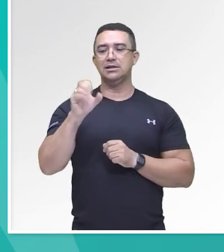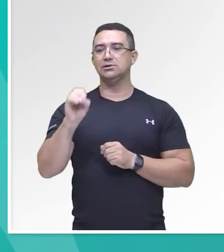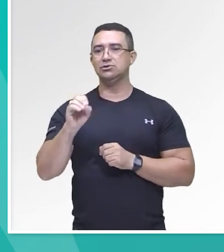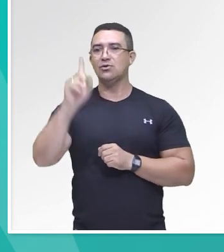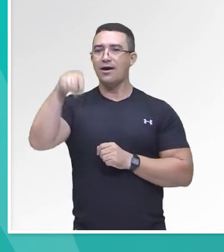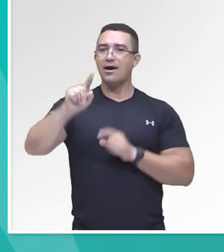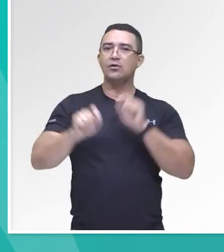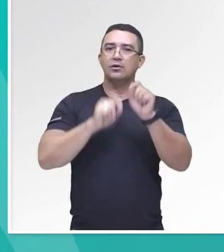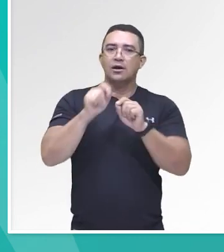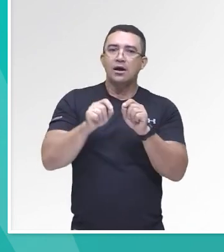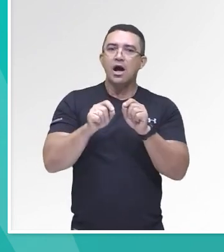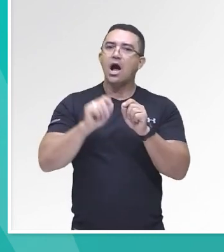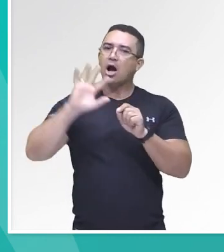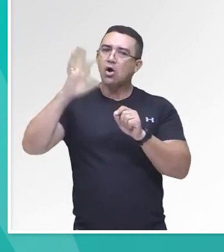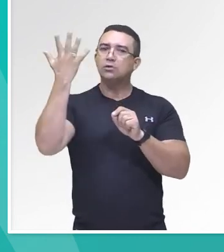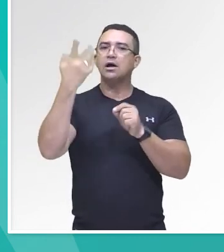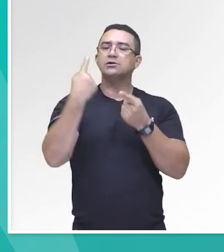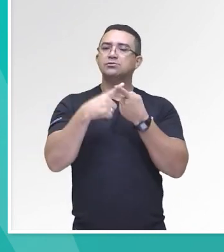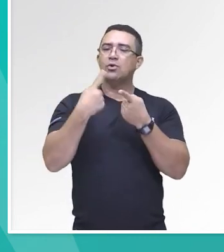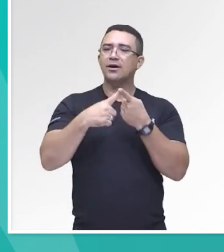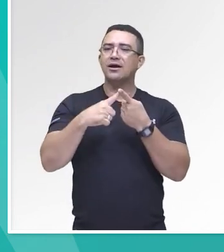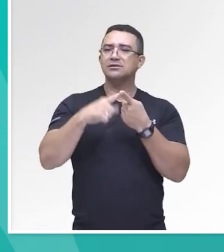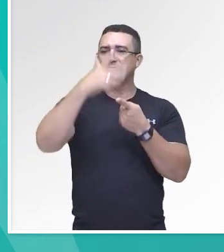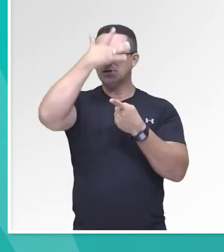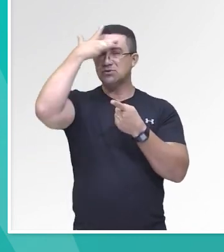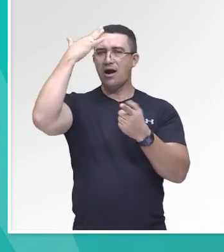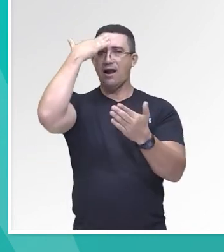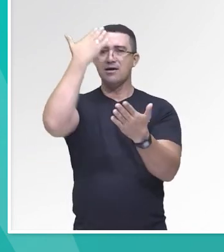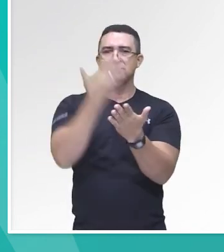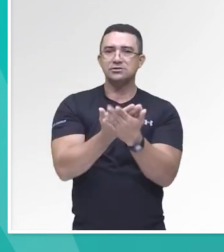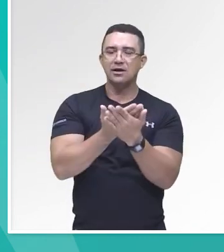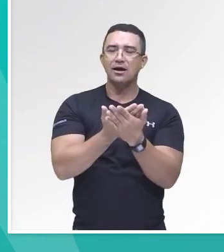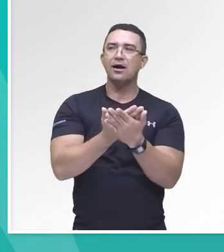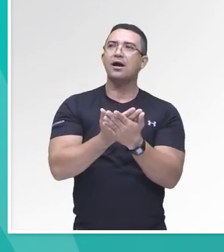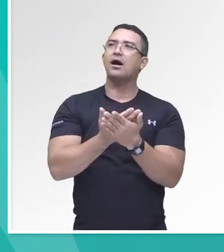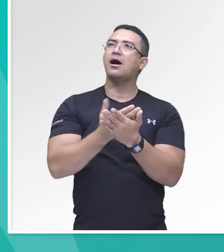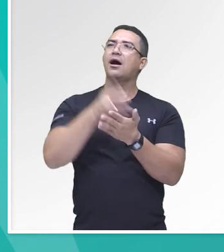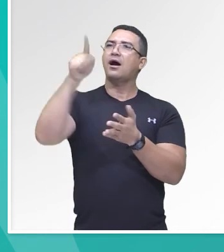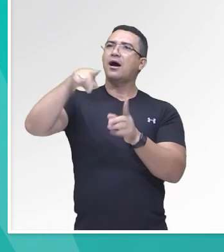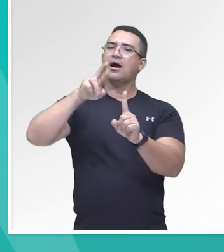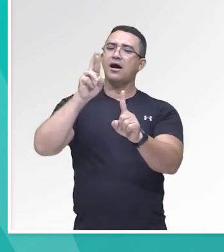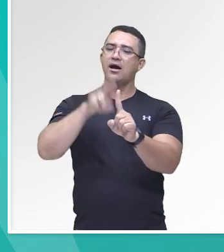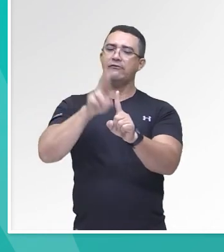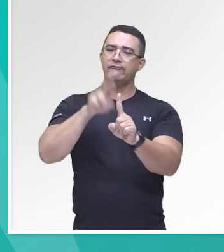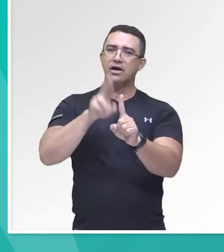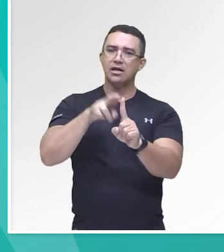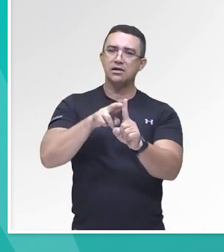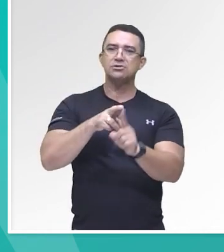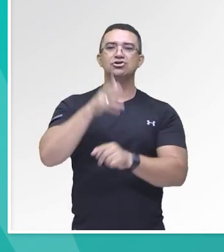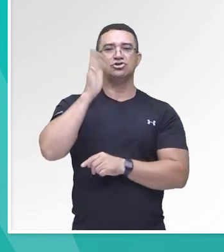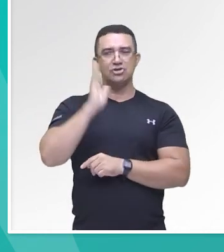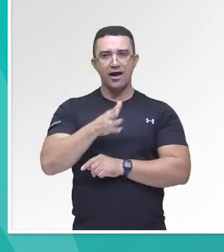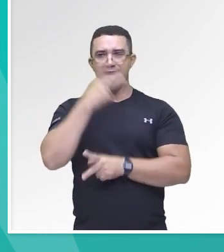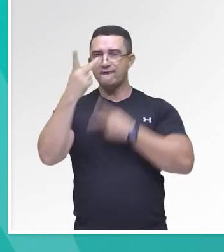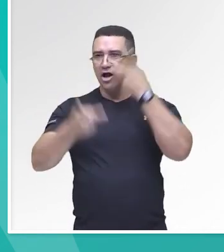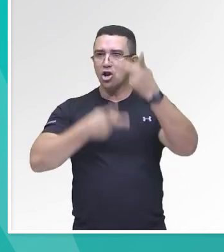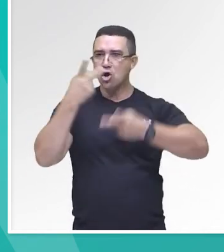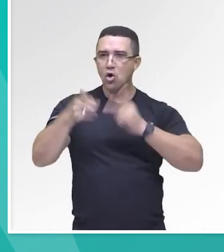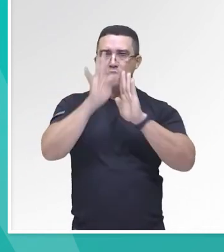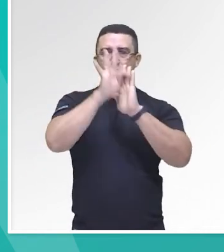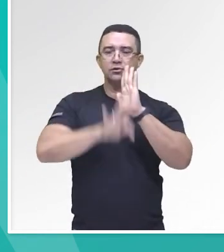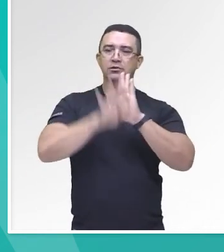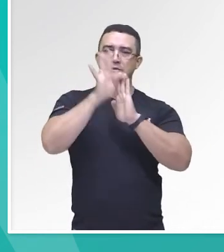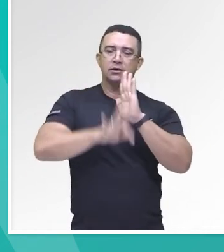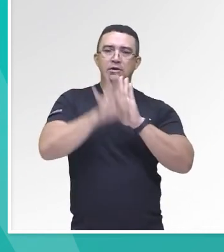crença e vai desenvolvendo o texto, ele quer dizer o quê? Uma referência ao que acabou de ser dito ou ao que